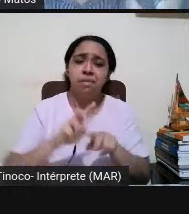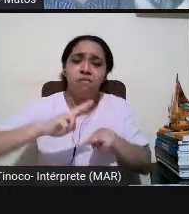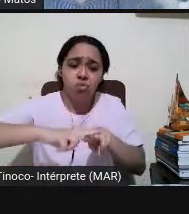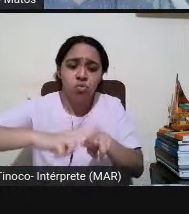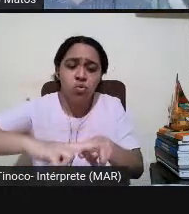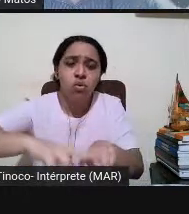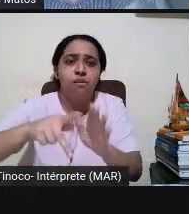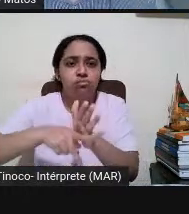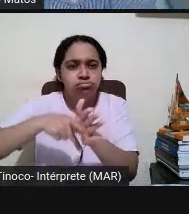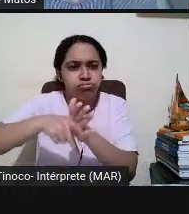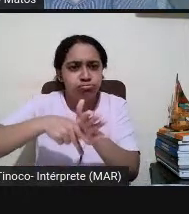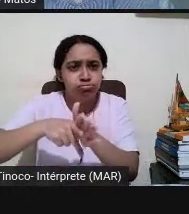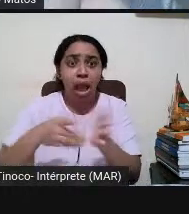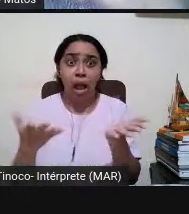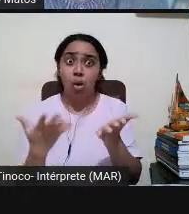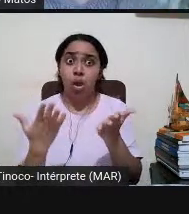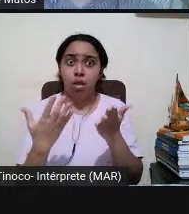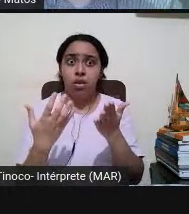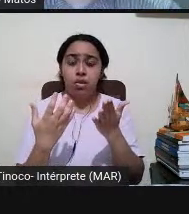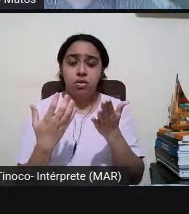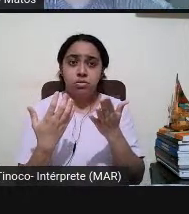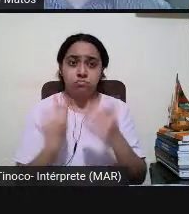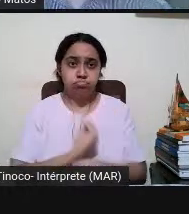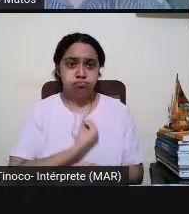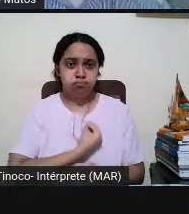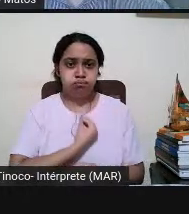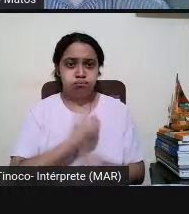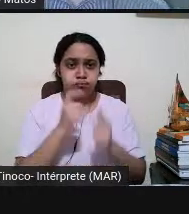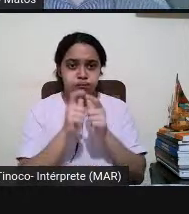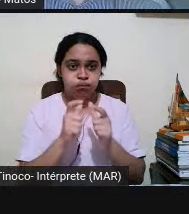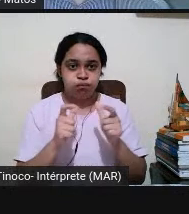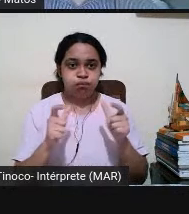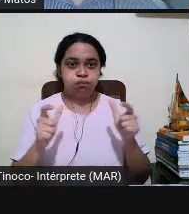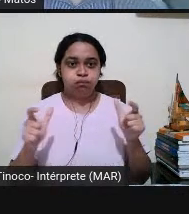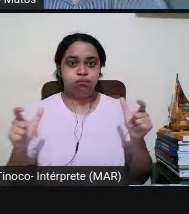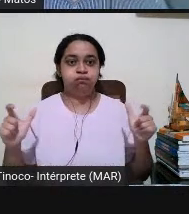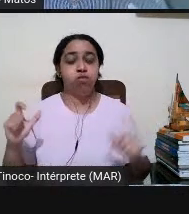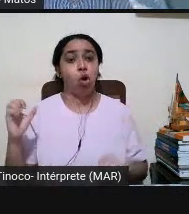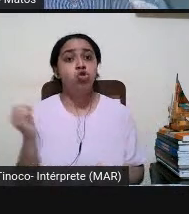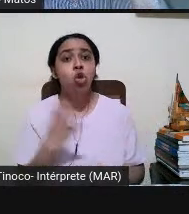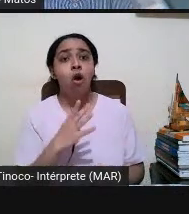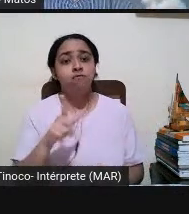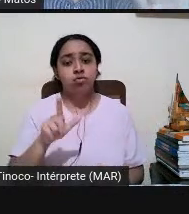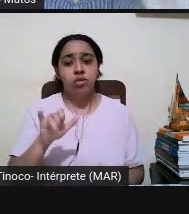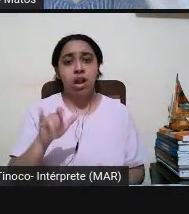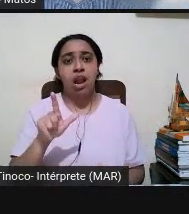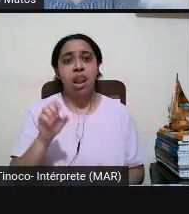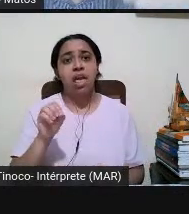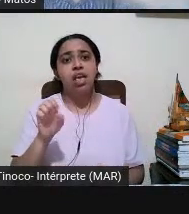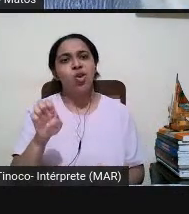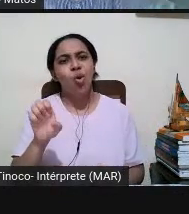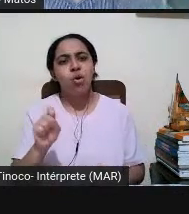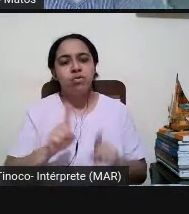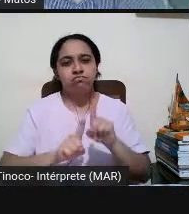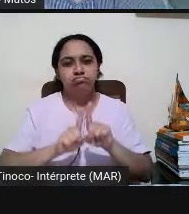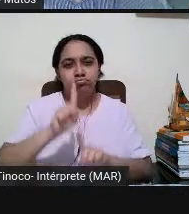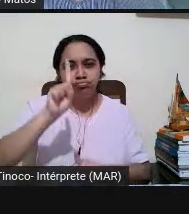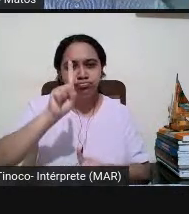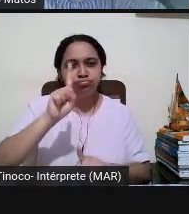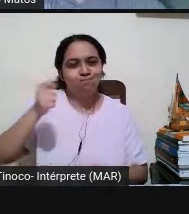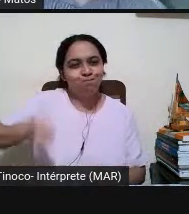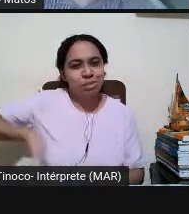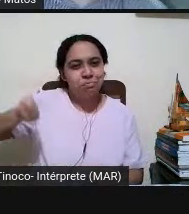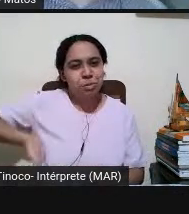que agora estão voltando a crescer né com os novos leilões estão saindo aí como é como uma das perspectivas